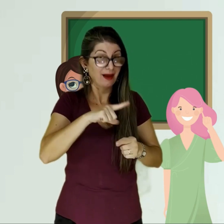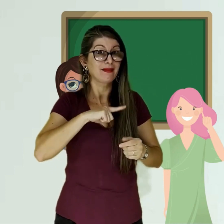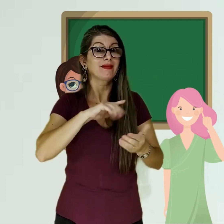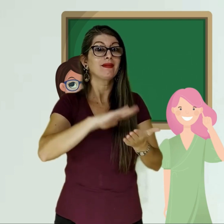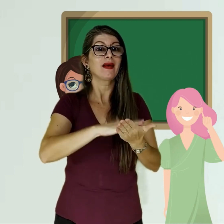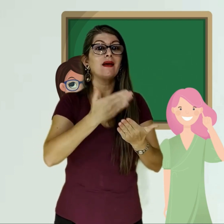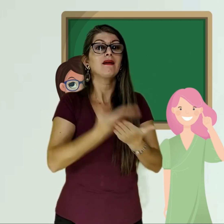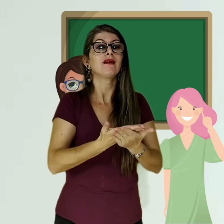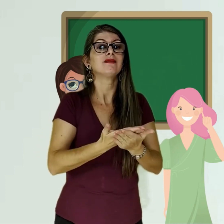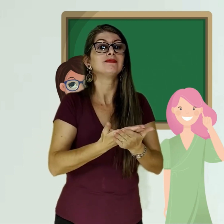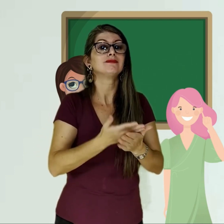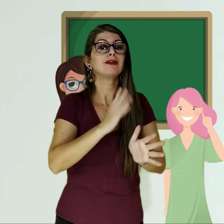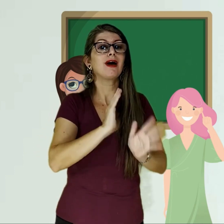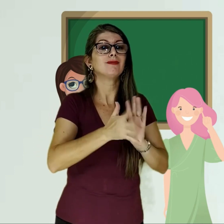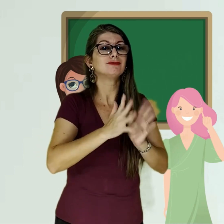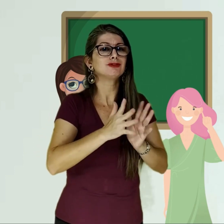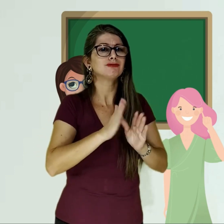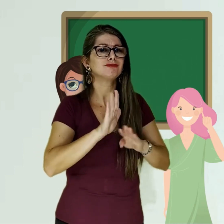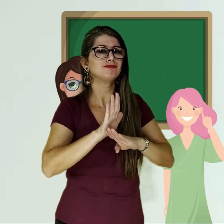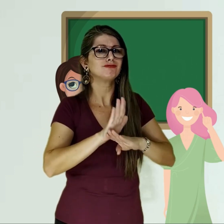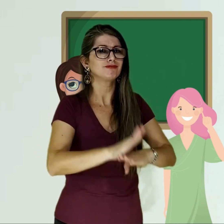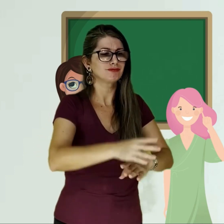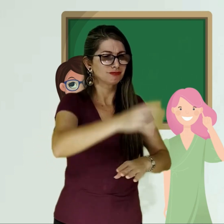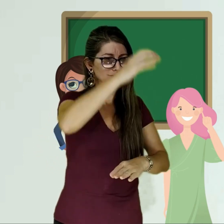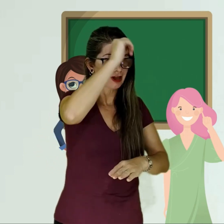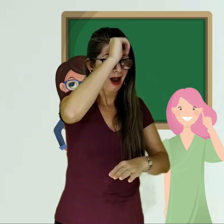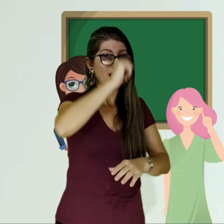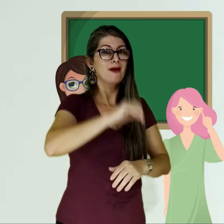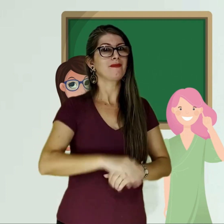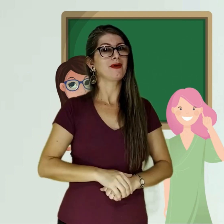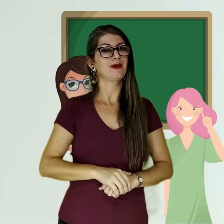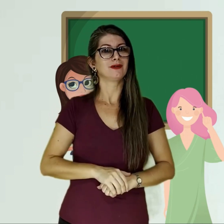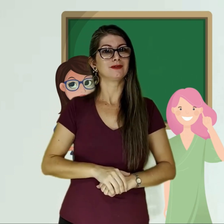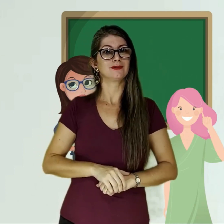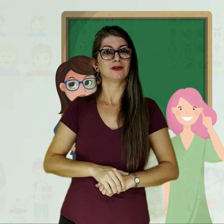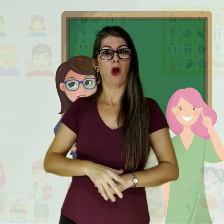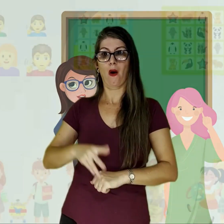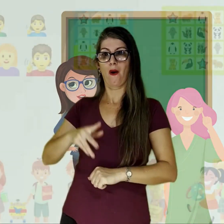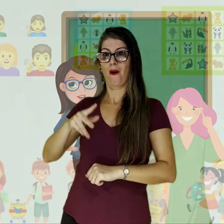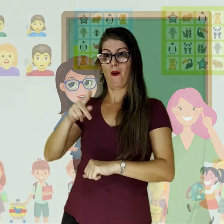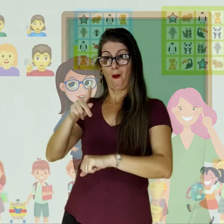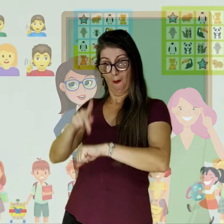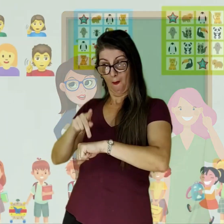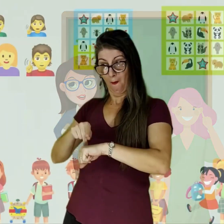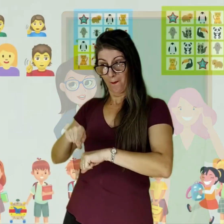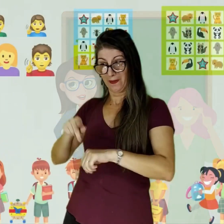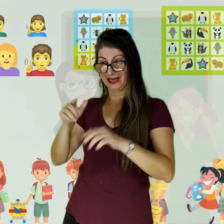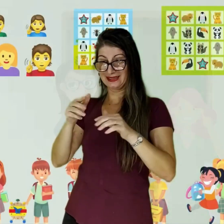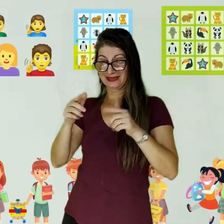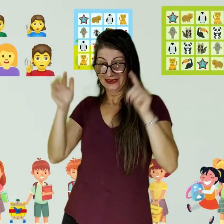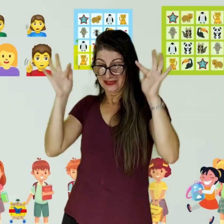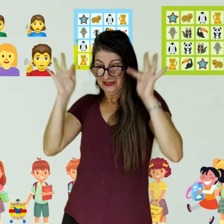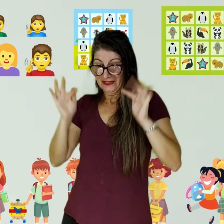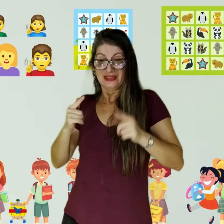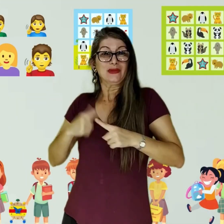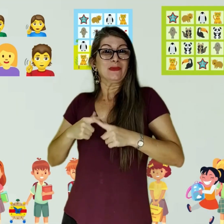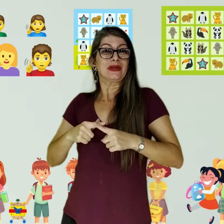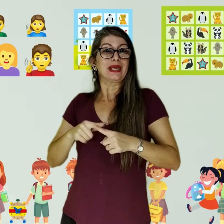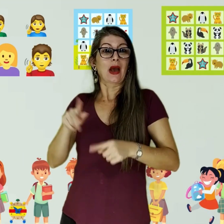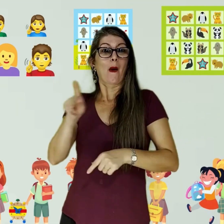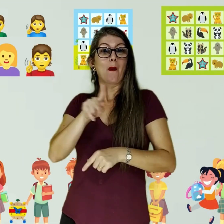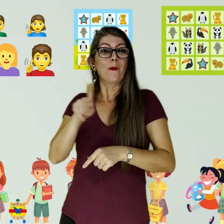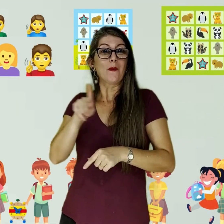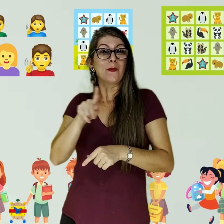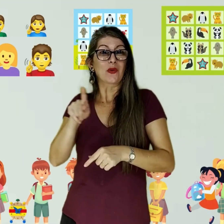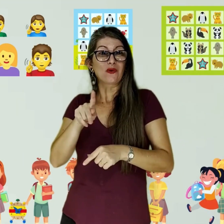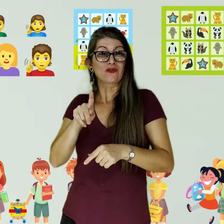junto, mas lá tem intérprete de Libras que ajuda na comunicação. O Pedro,